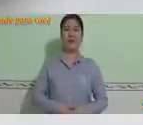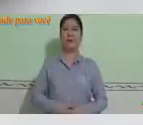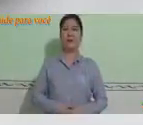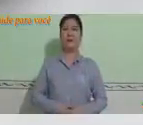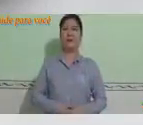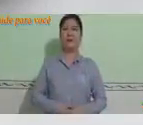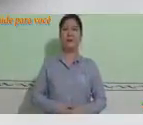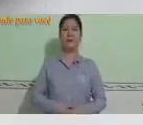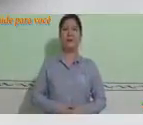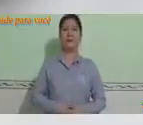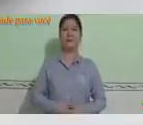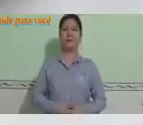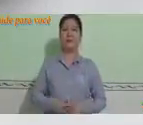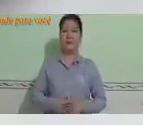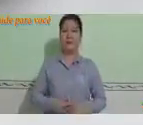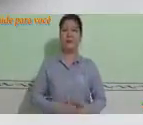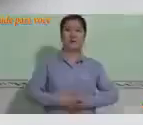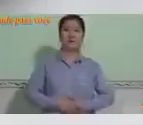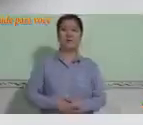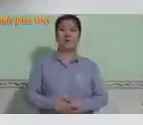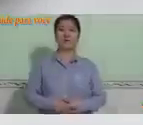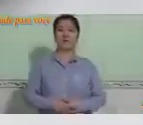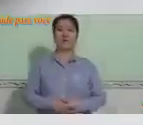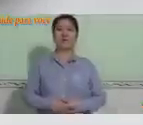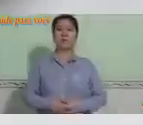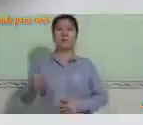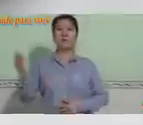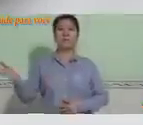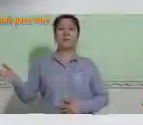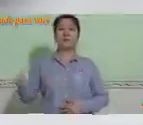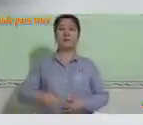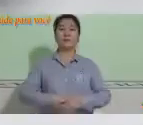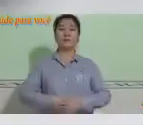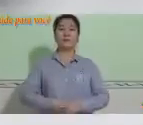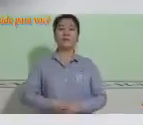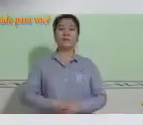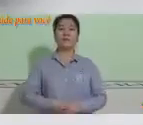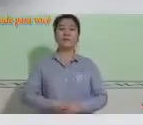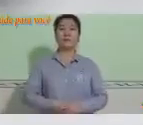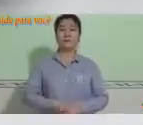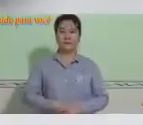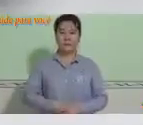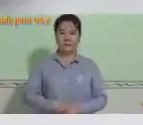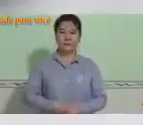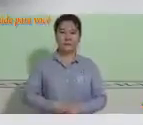A dor no braço pode surgir em qualquer região, desde o umbral até o punho, geralmente,